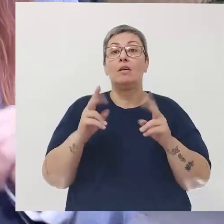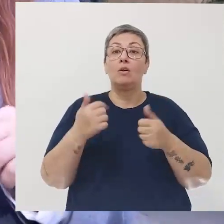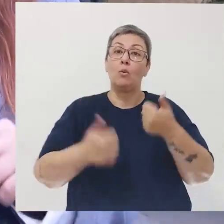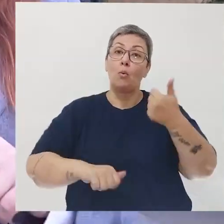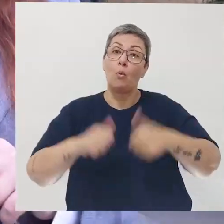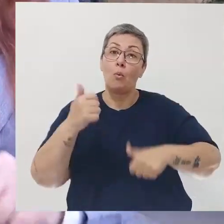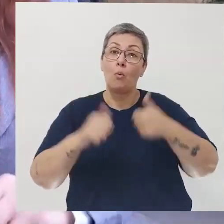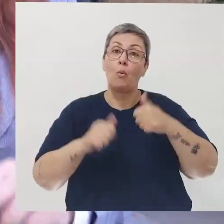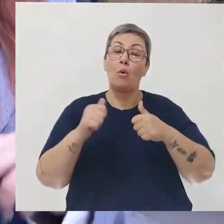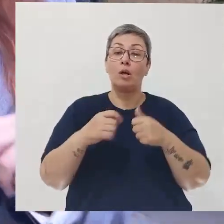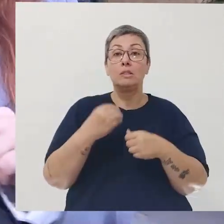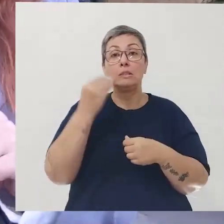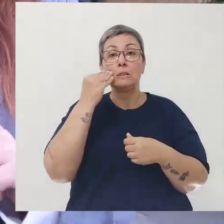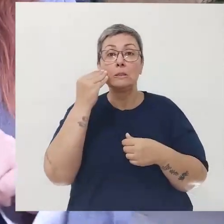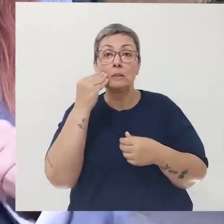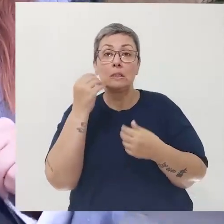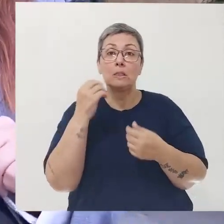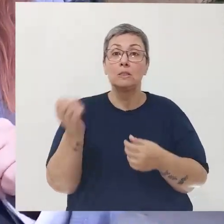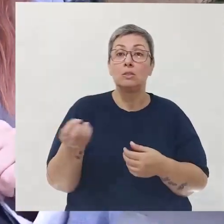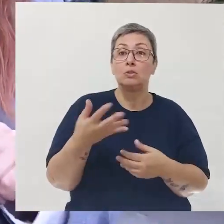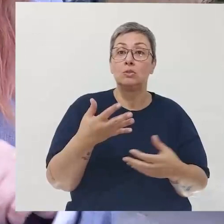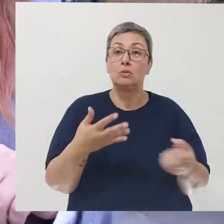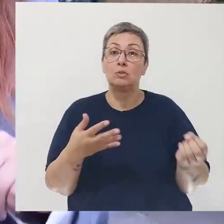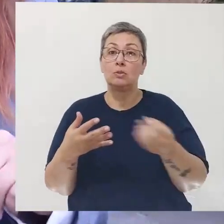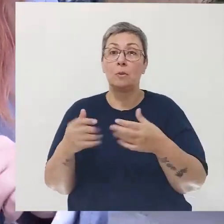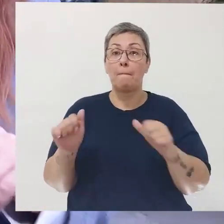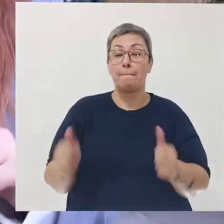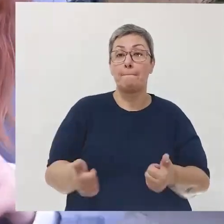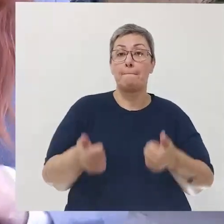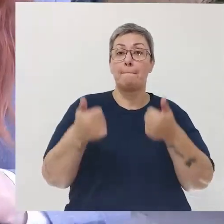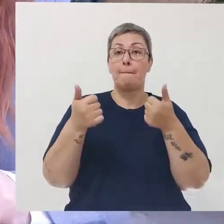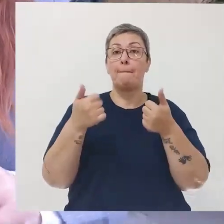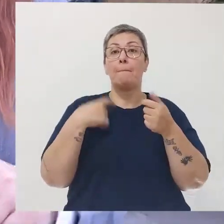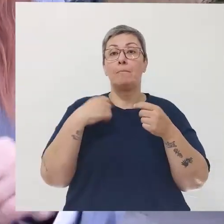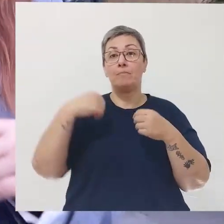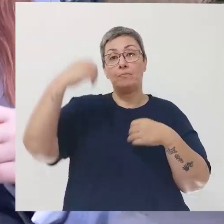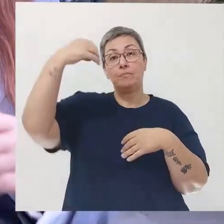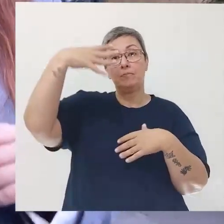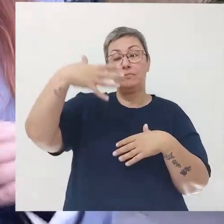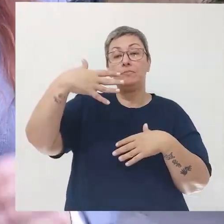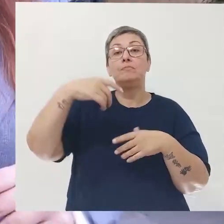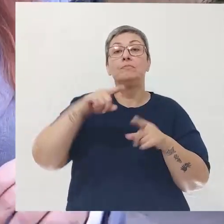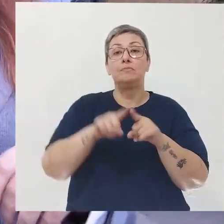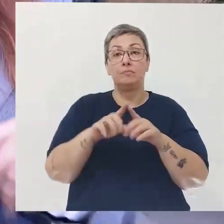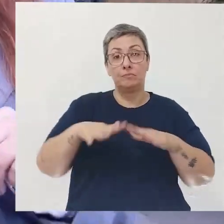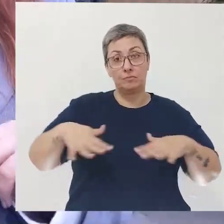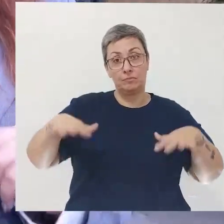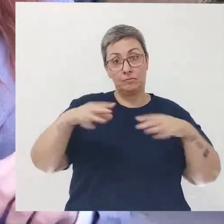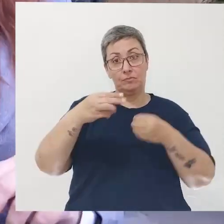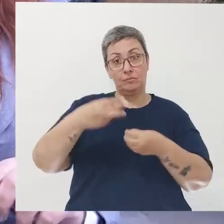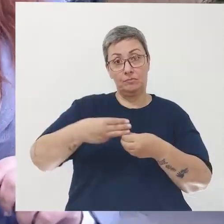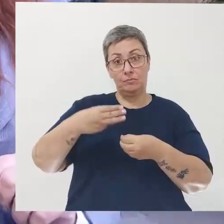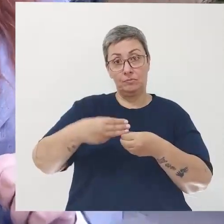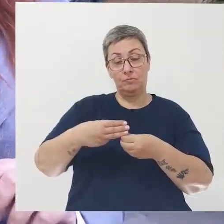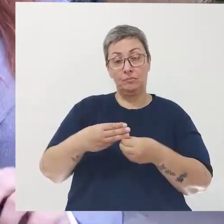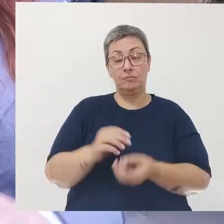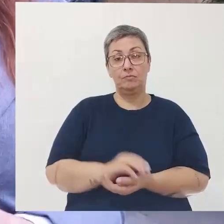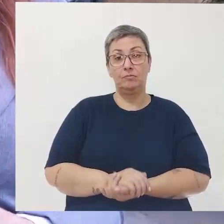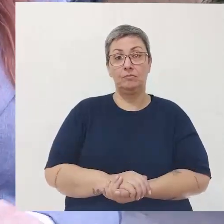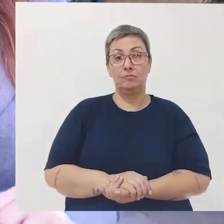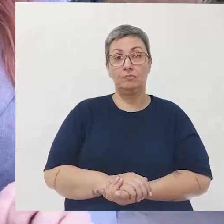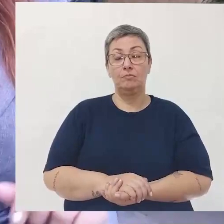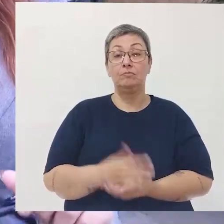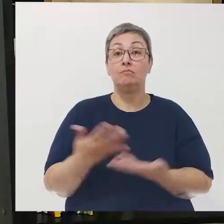sempre avaliando alternativas inovadoras para melhorar a iluminação do nosso município.